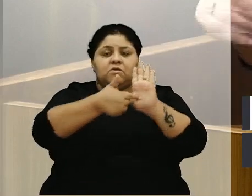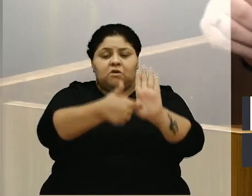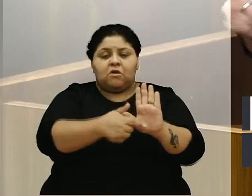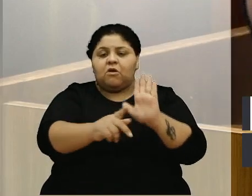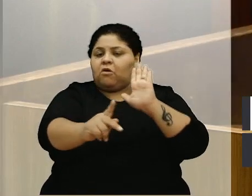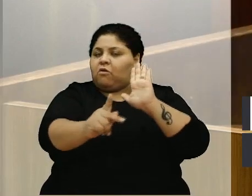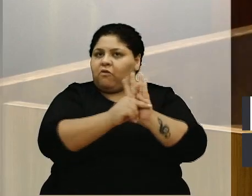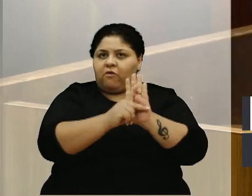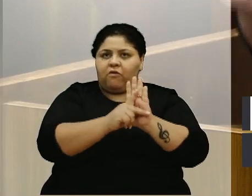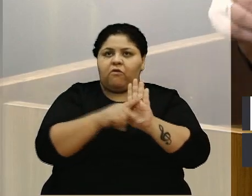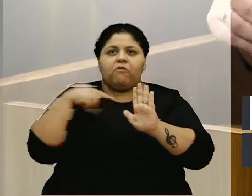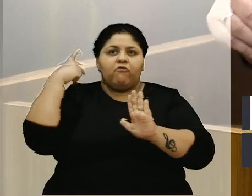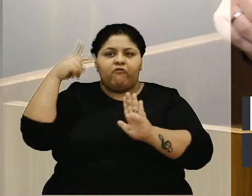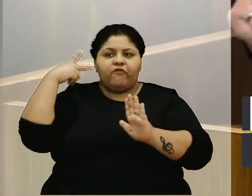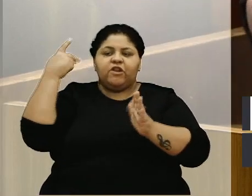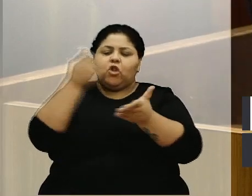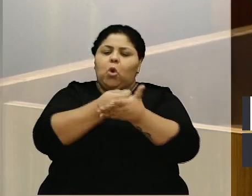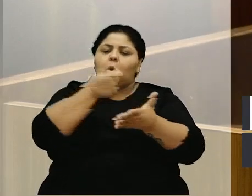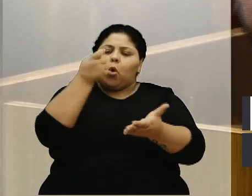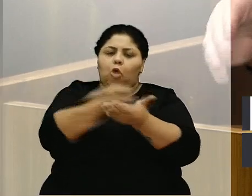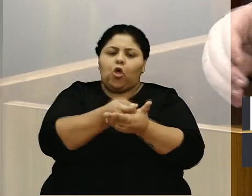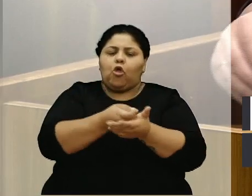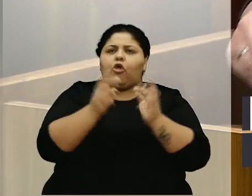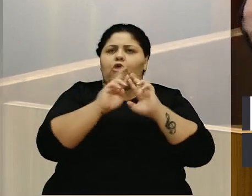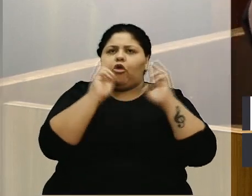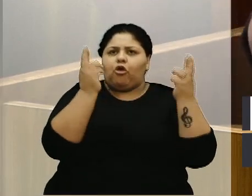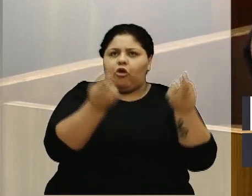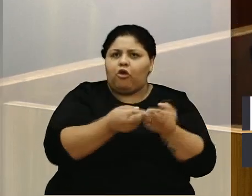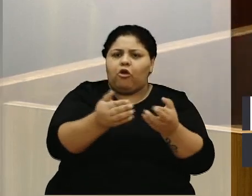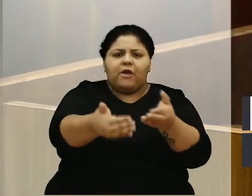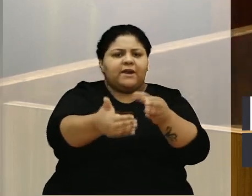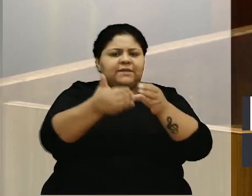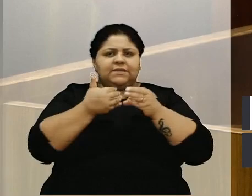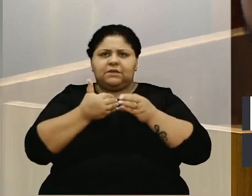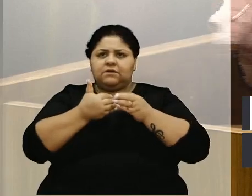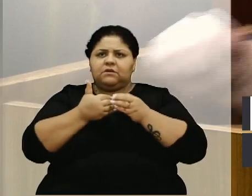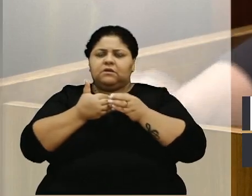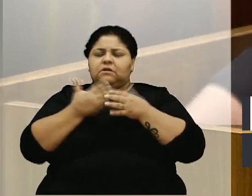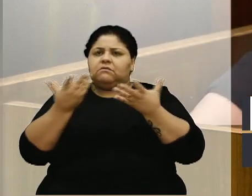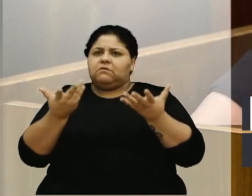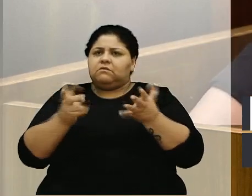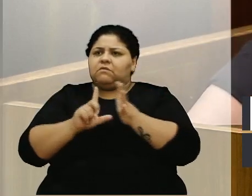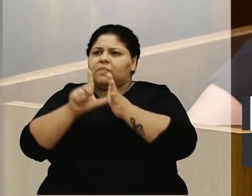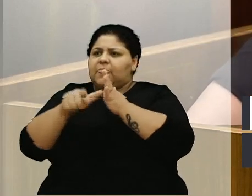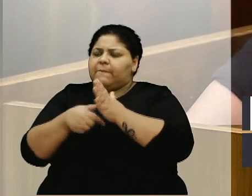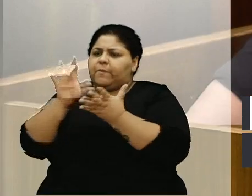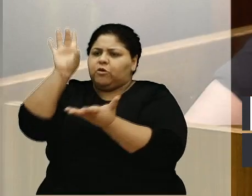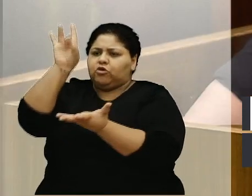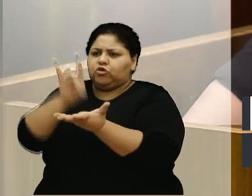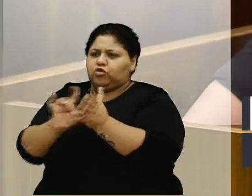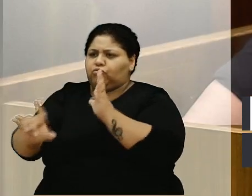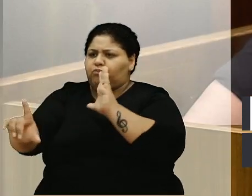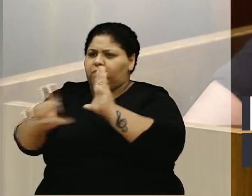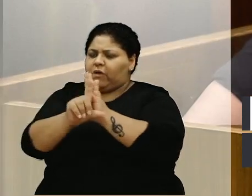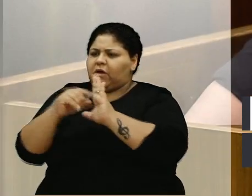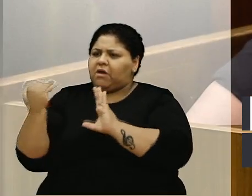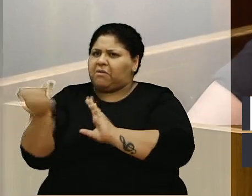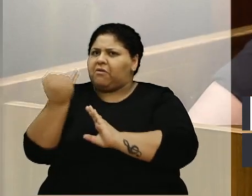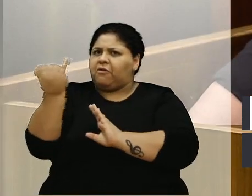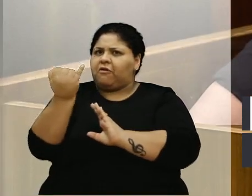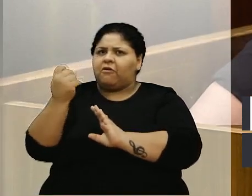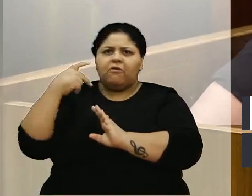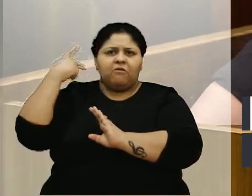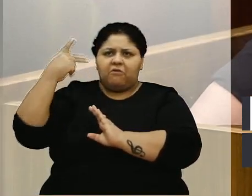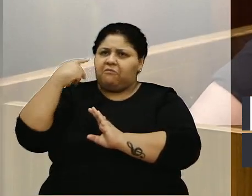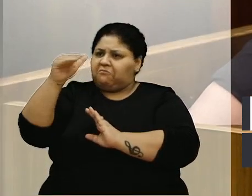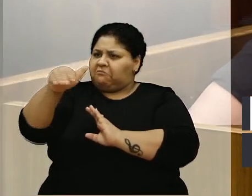os vereadores batalham aqui, fazem reuniões, recebem, aí quando sanciona algumas leis super importantes, os vereadores não